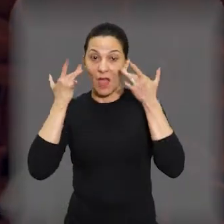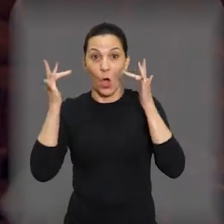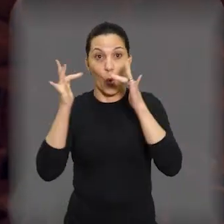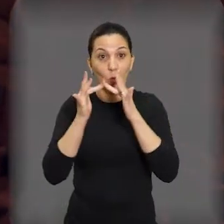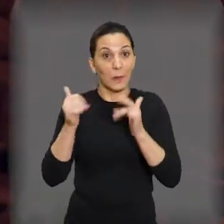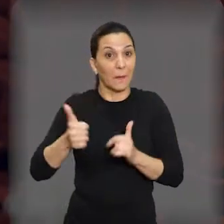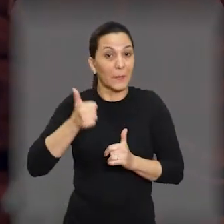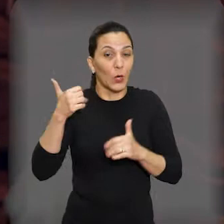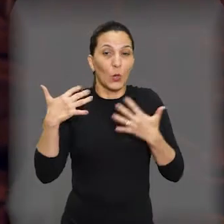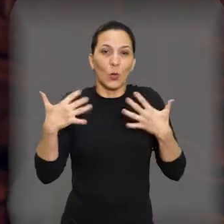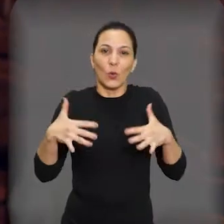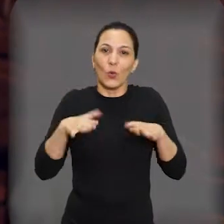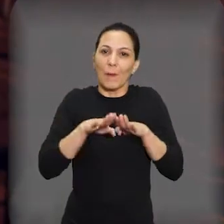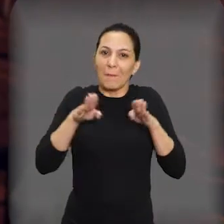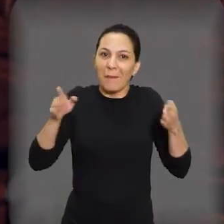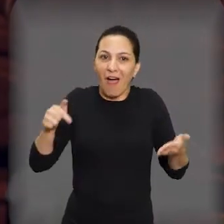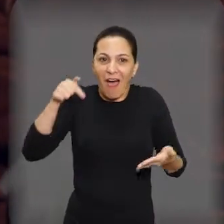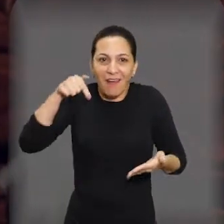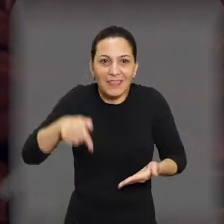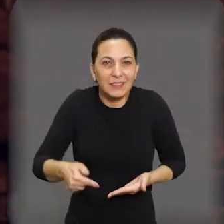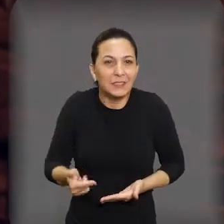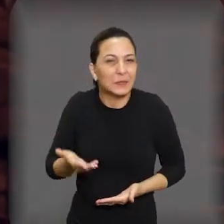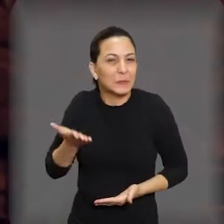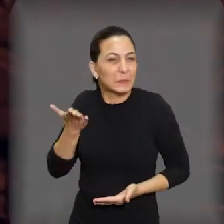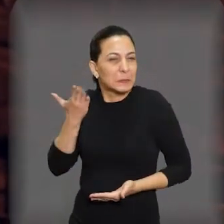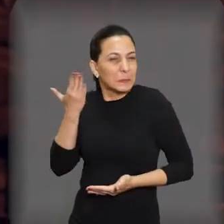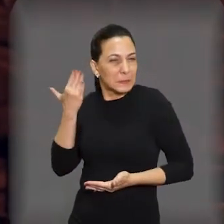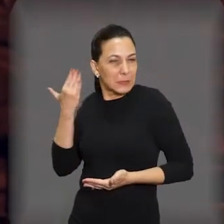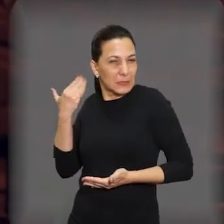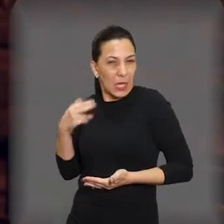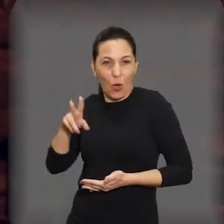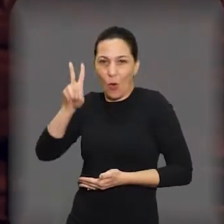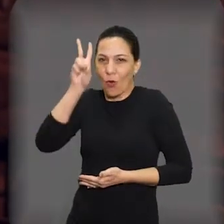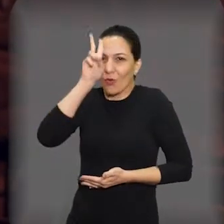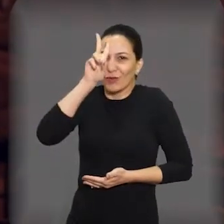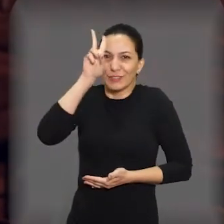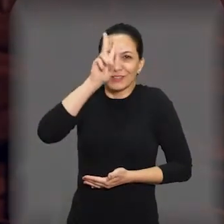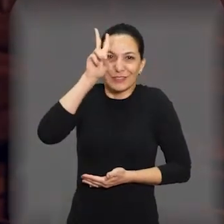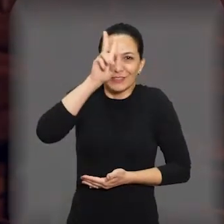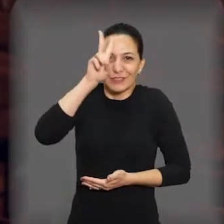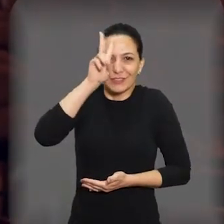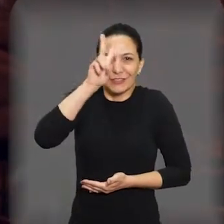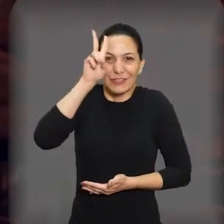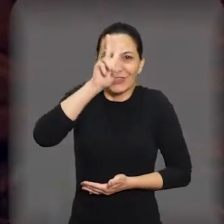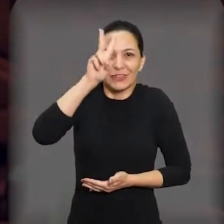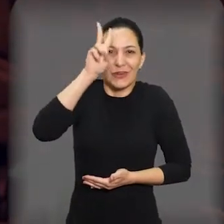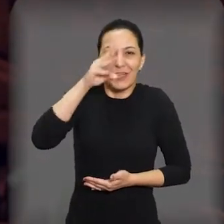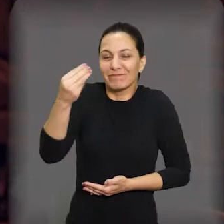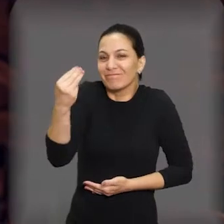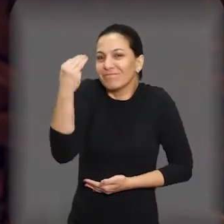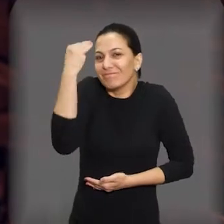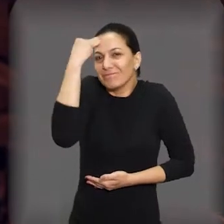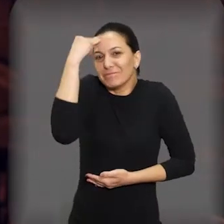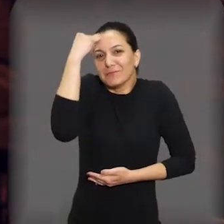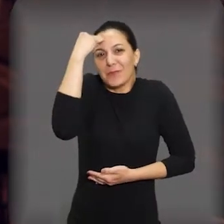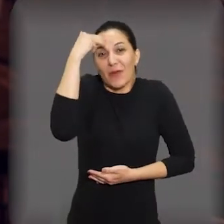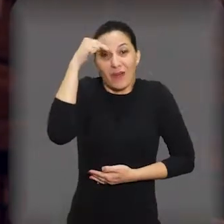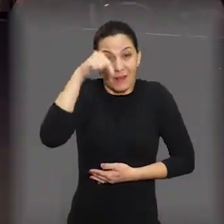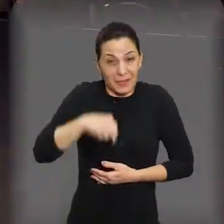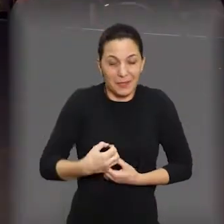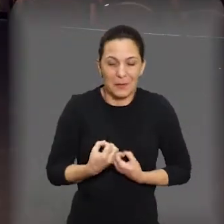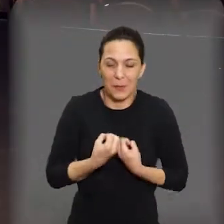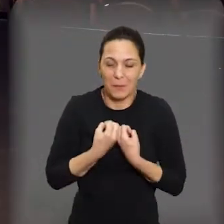O meu primeiro contato com o teatro foi aqui nesse palco, inclusive, que para mim remete muita